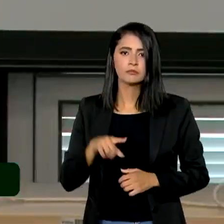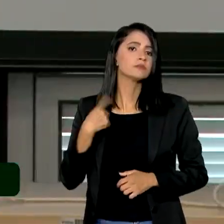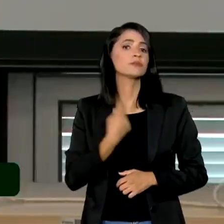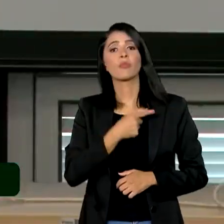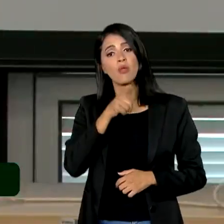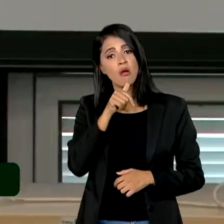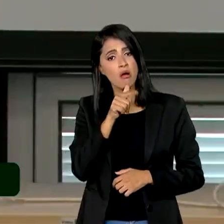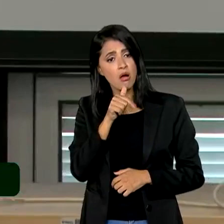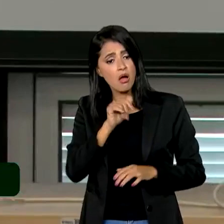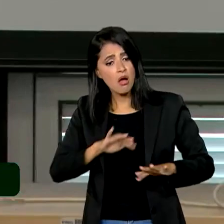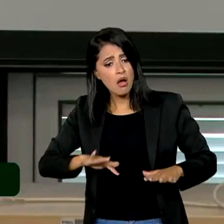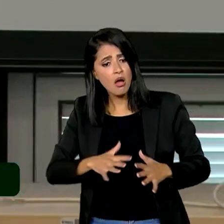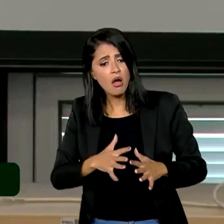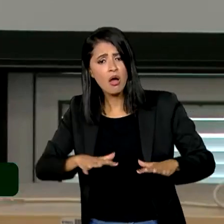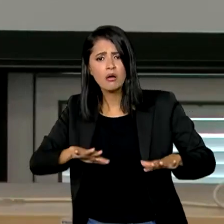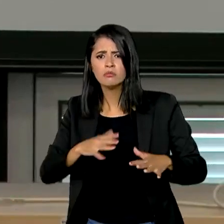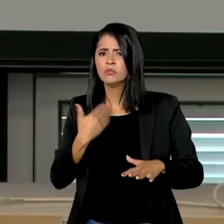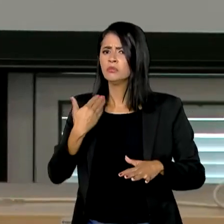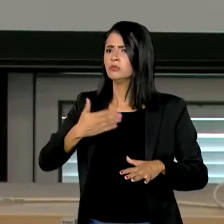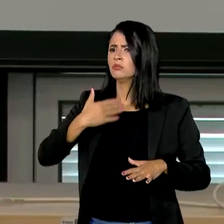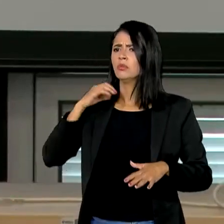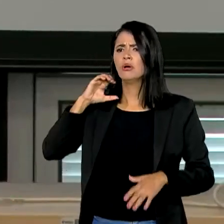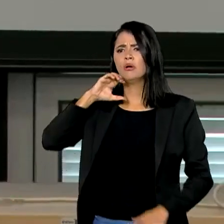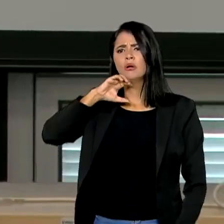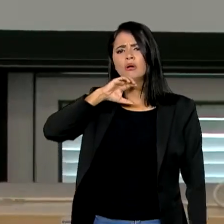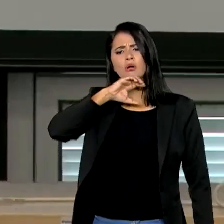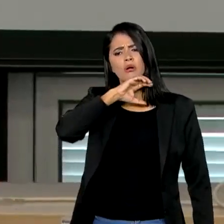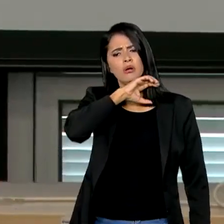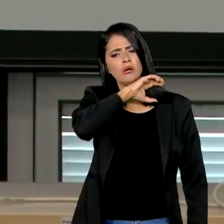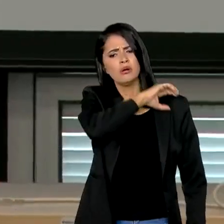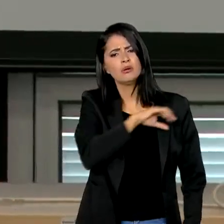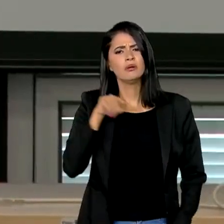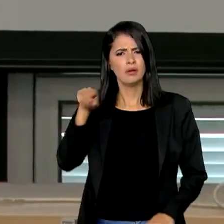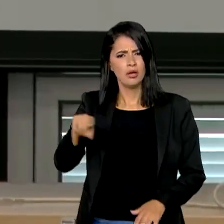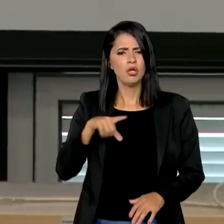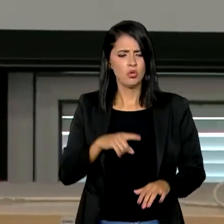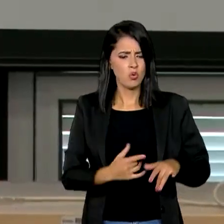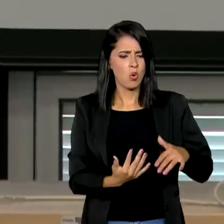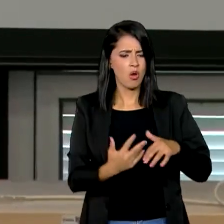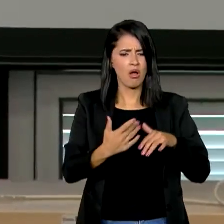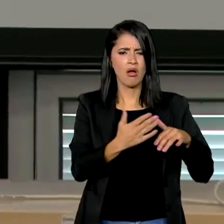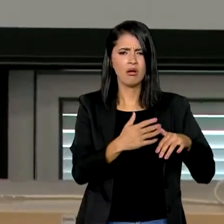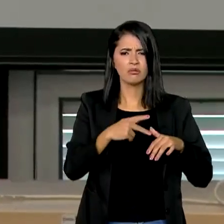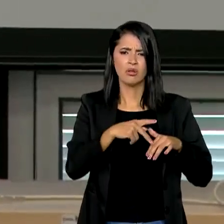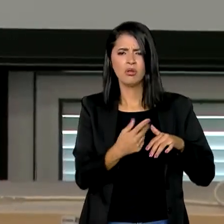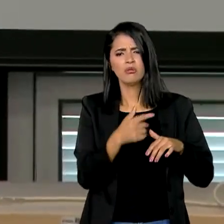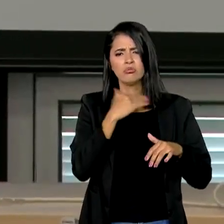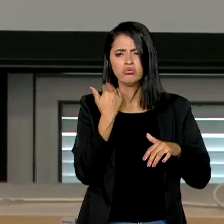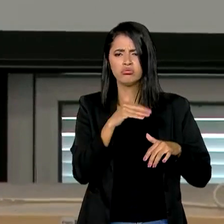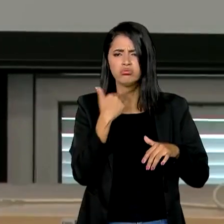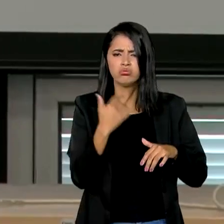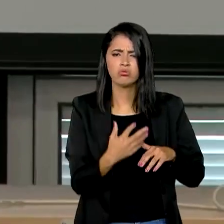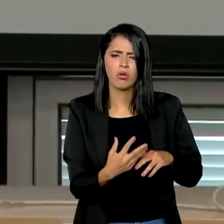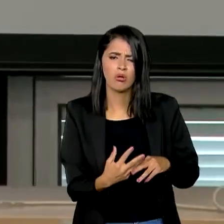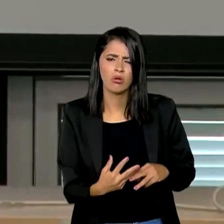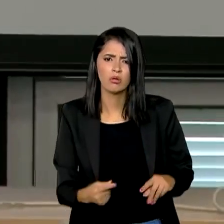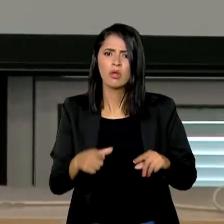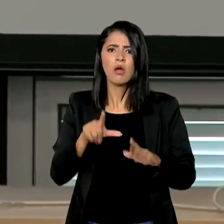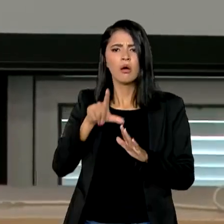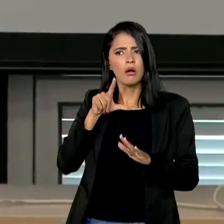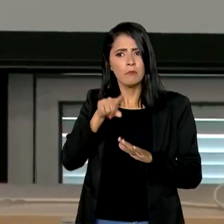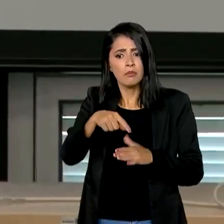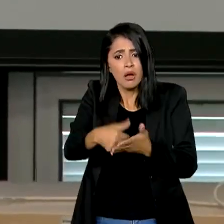águas estão muito aquecidas e os corais estão morrendo. Então, antes tarde do que nunca,